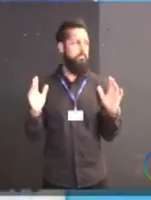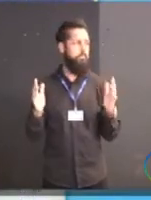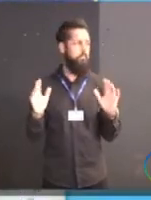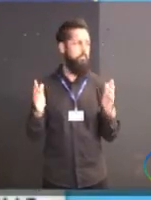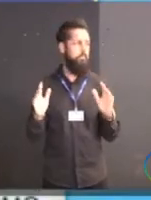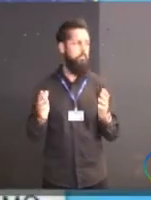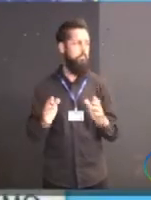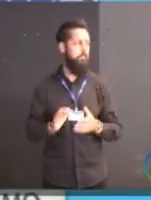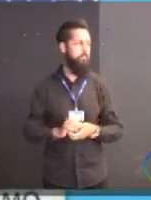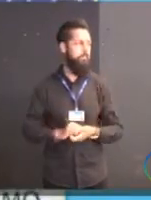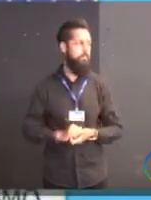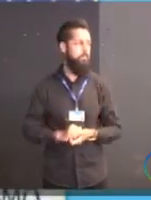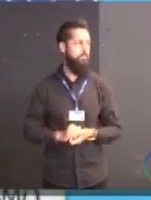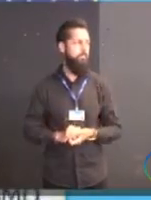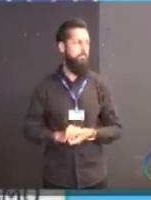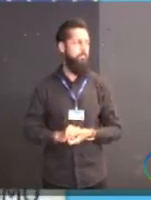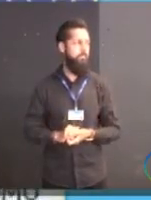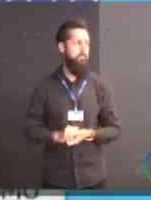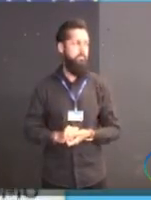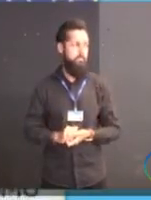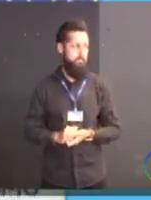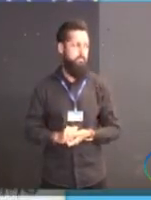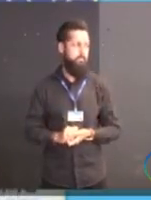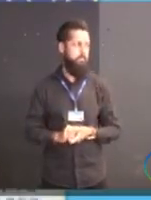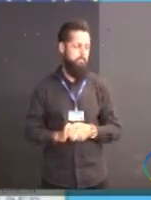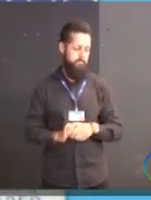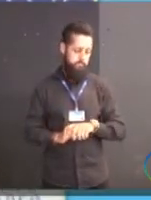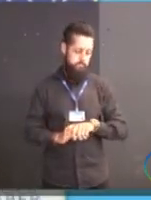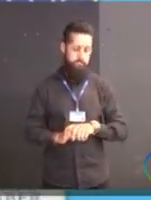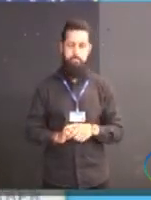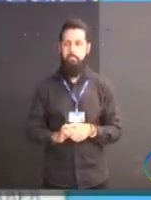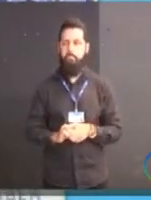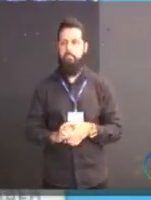Que beleza, hein? Chico Xavier,